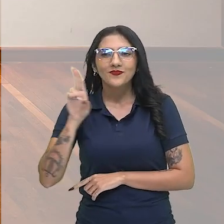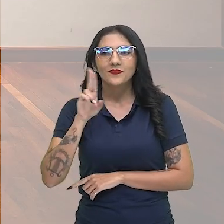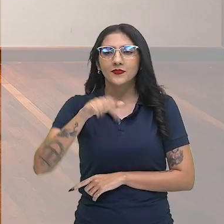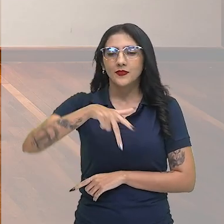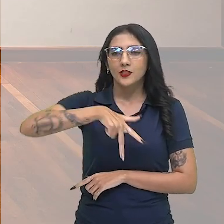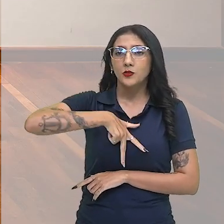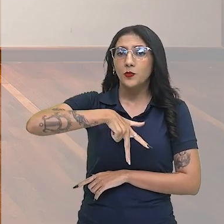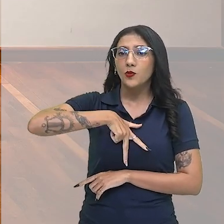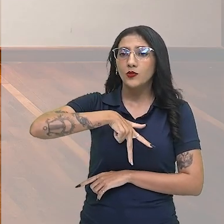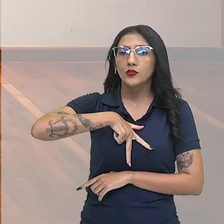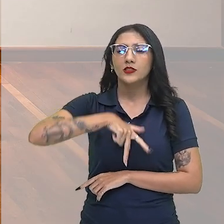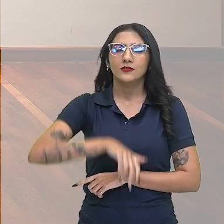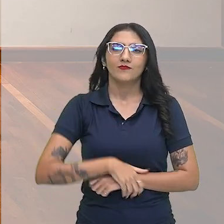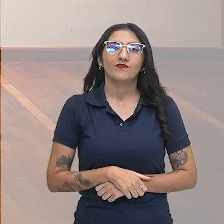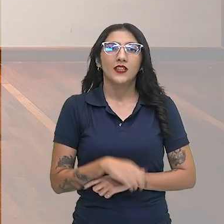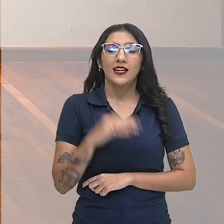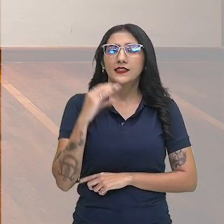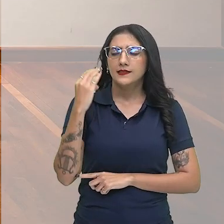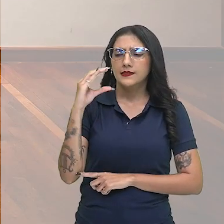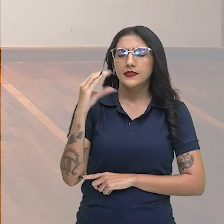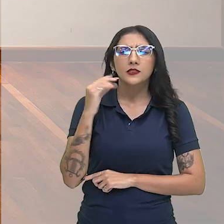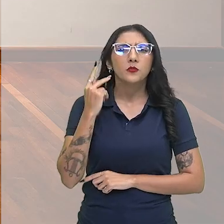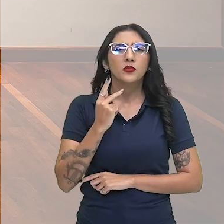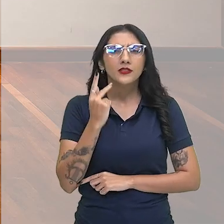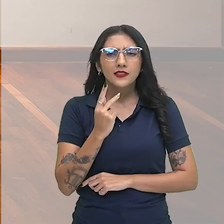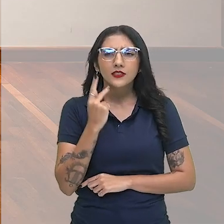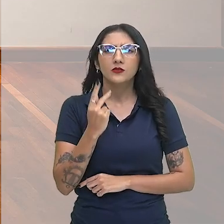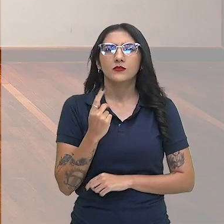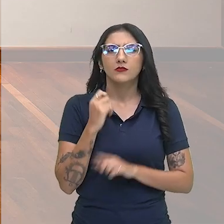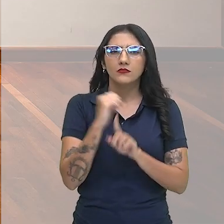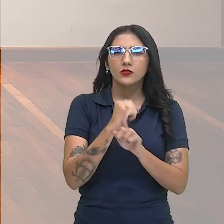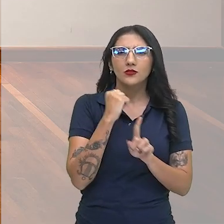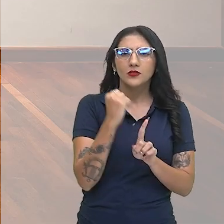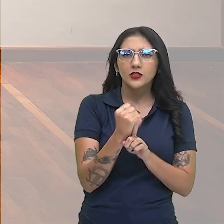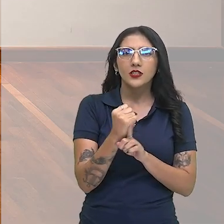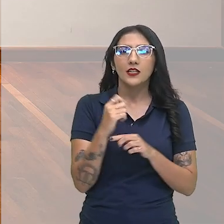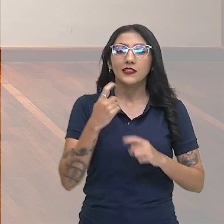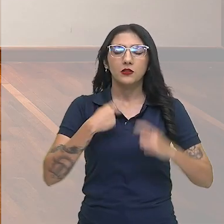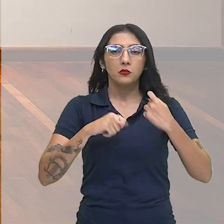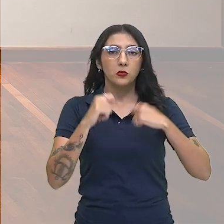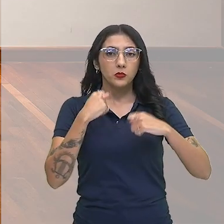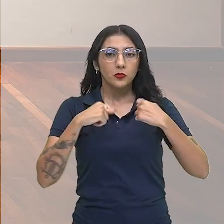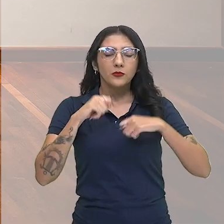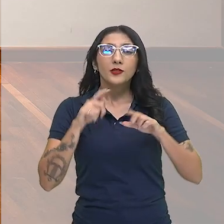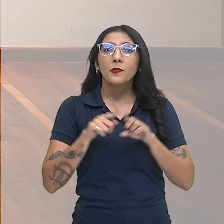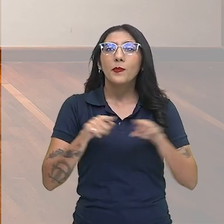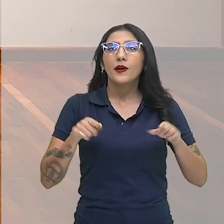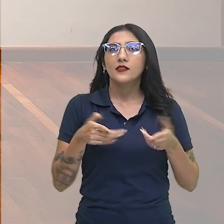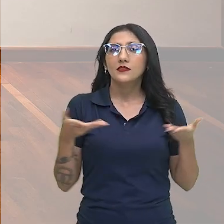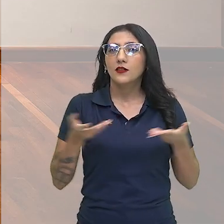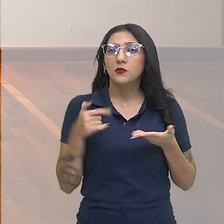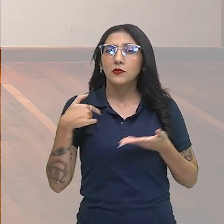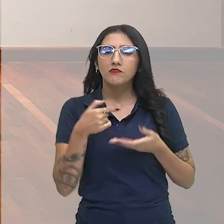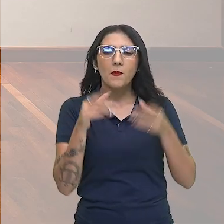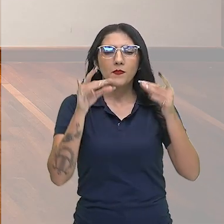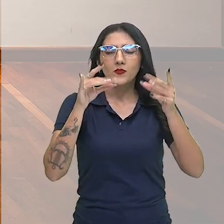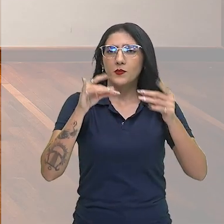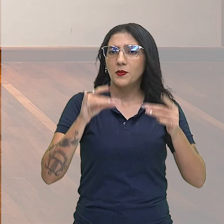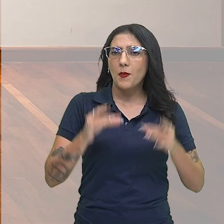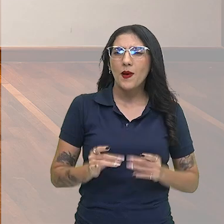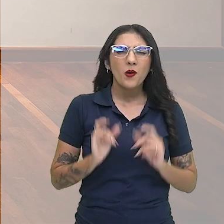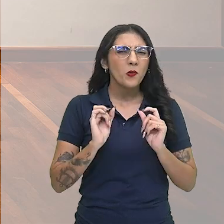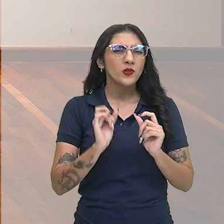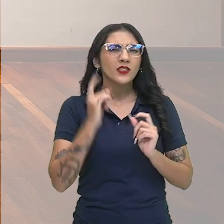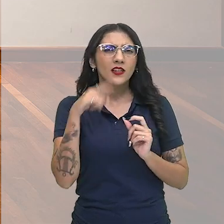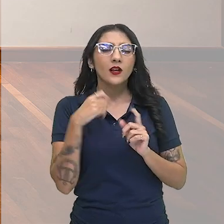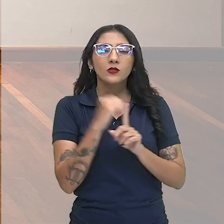ciência política, a sociologia e a economia. Mas então nós vamos falar o que realmente é essa sociologia e por